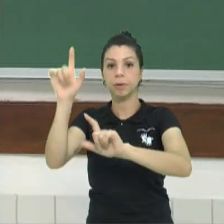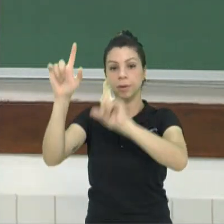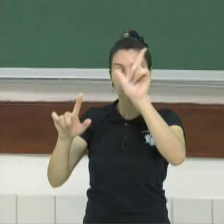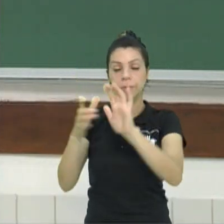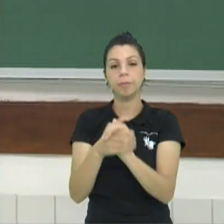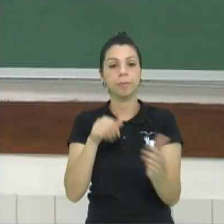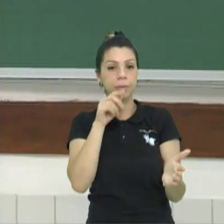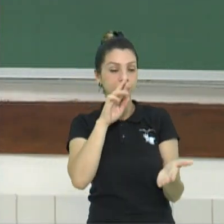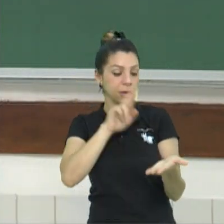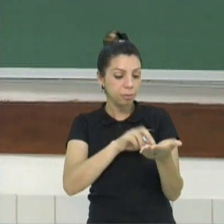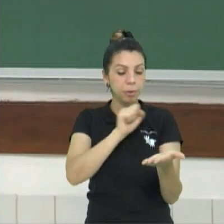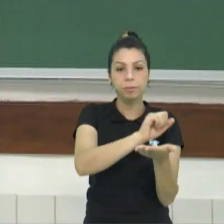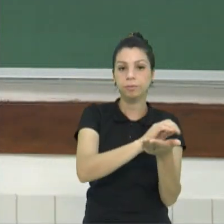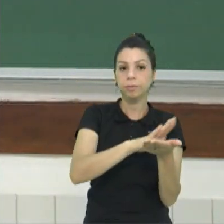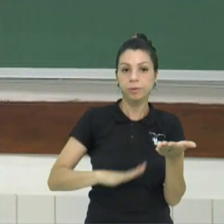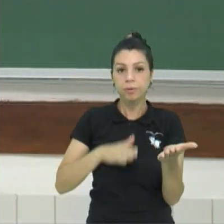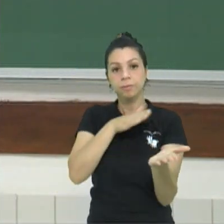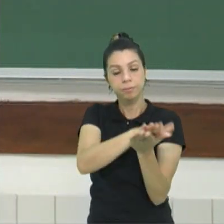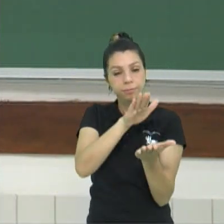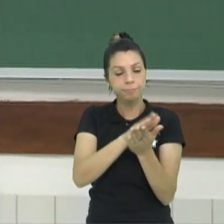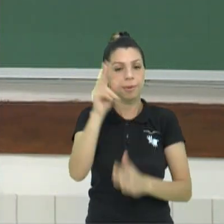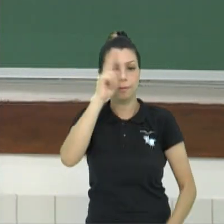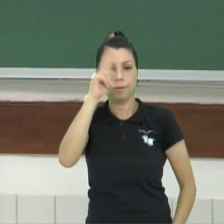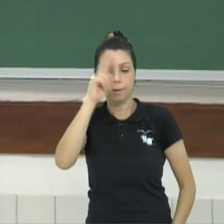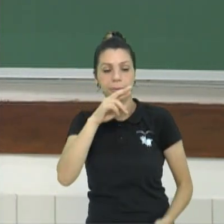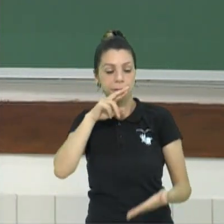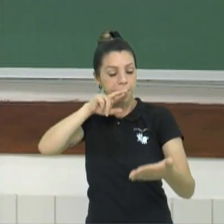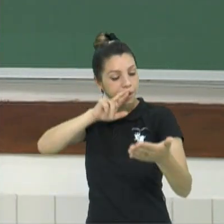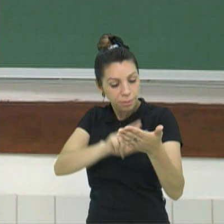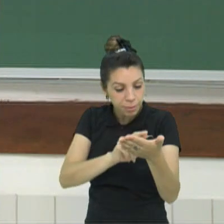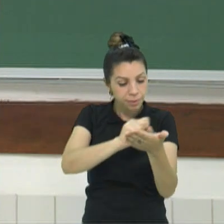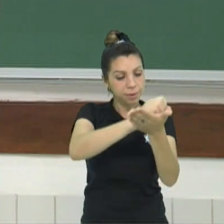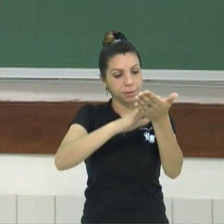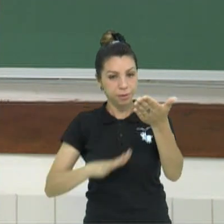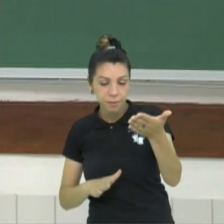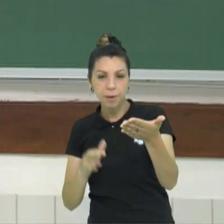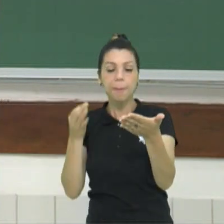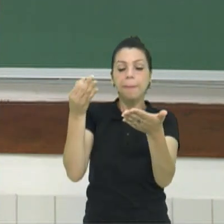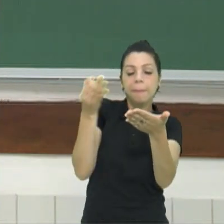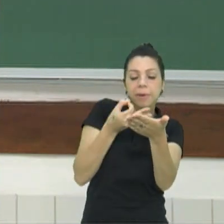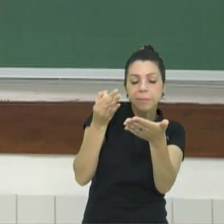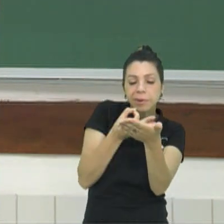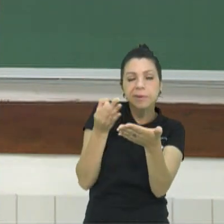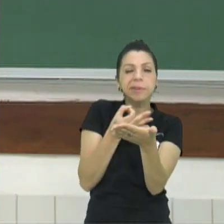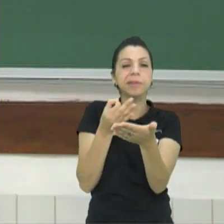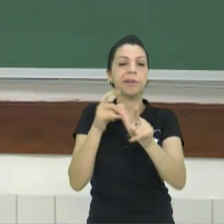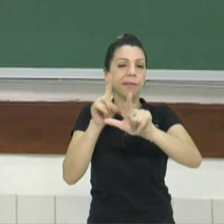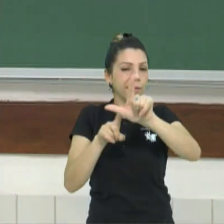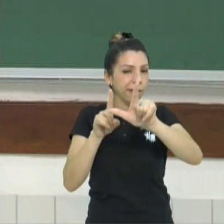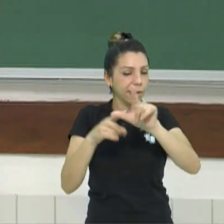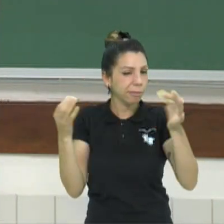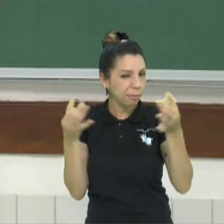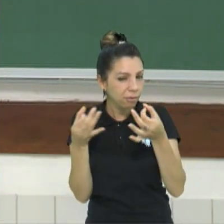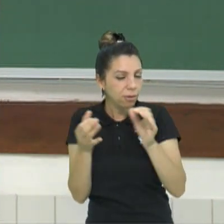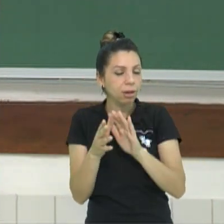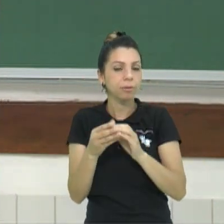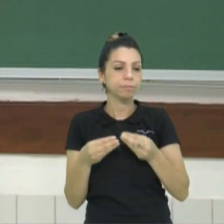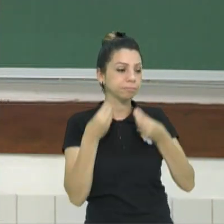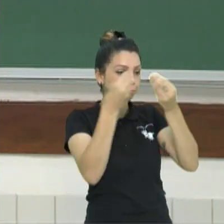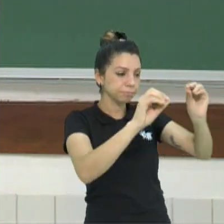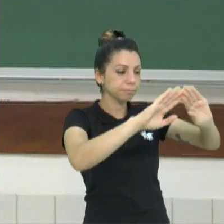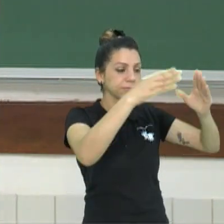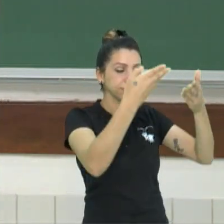impressas na sua escola, lembre-se de responder as atividades com aquele capricho, letra bem bonitinha, devolver na sua escola